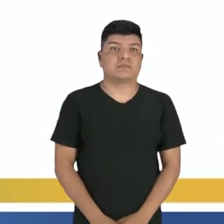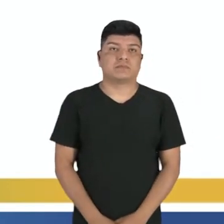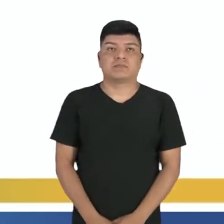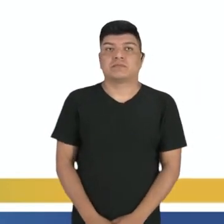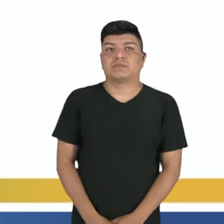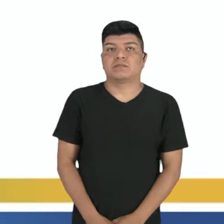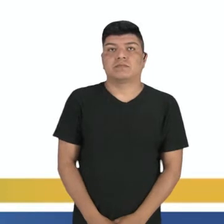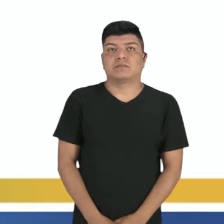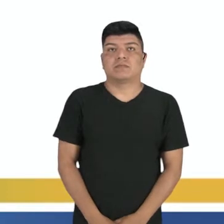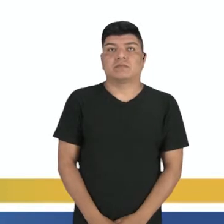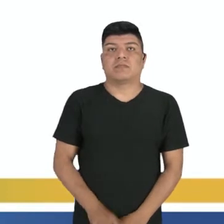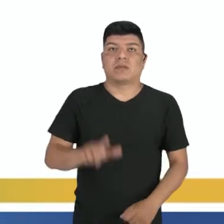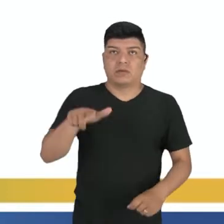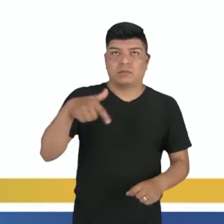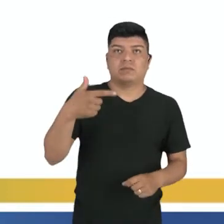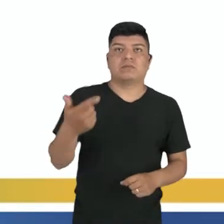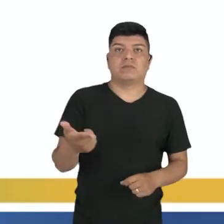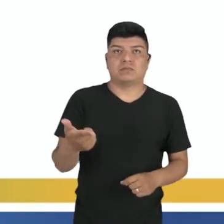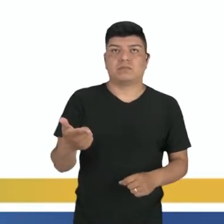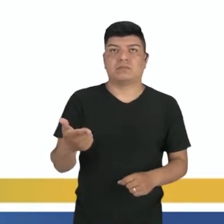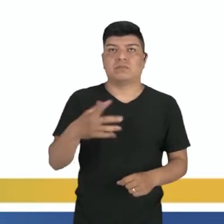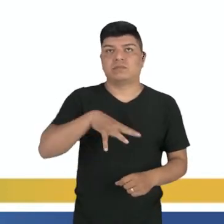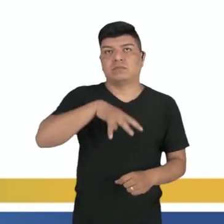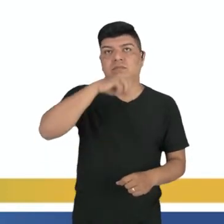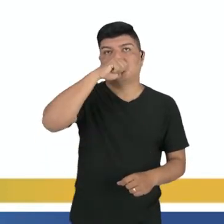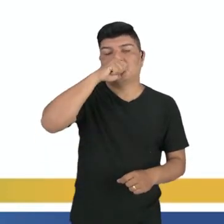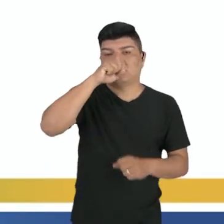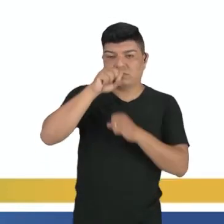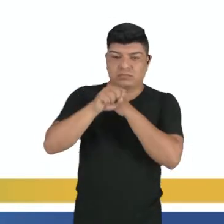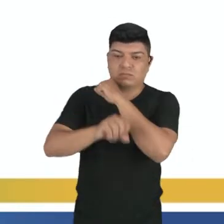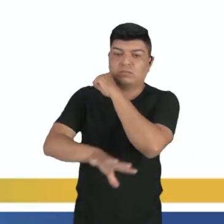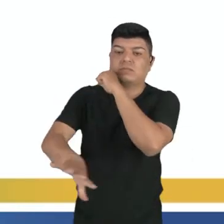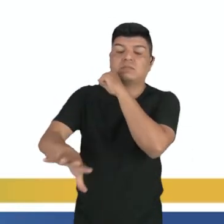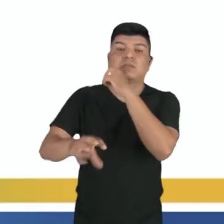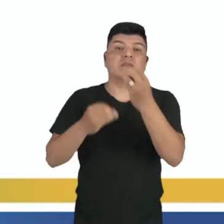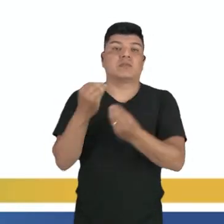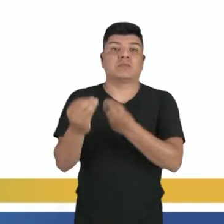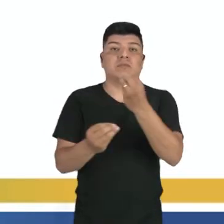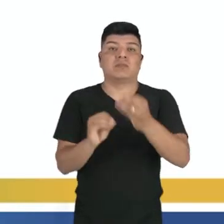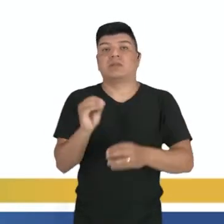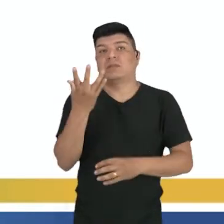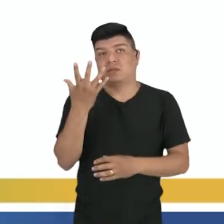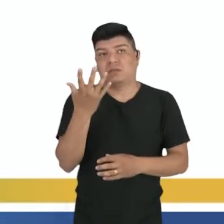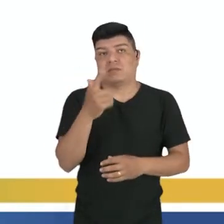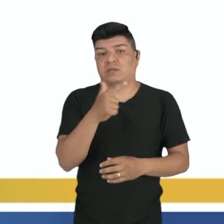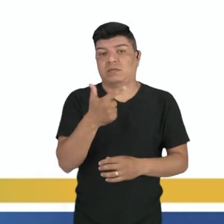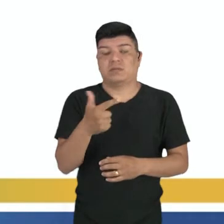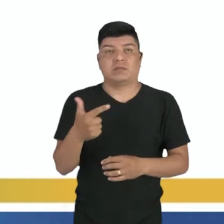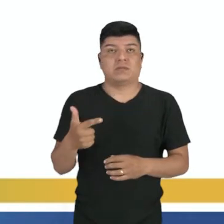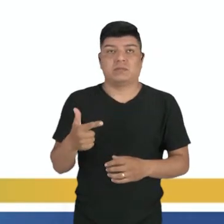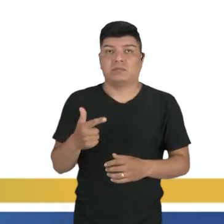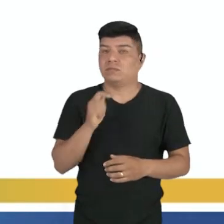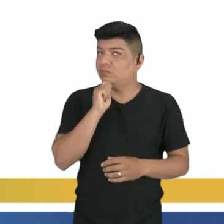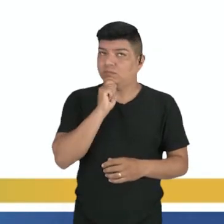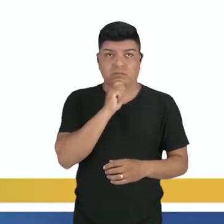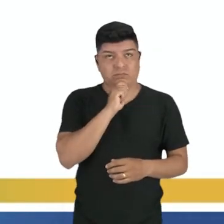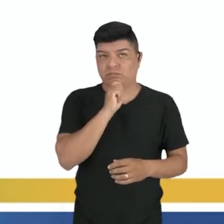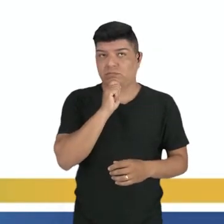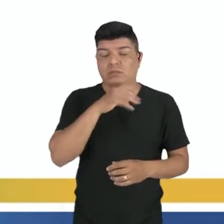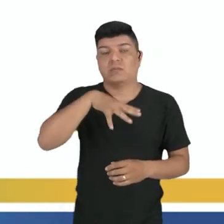Em relação ao processo de respiração e excreção, como é que ele acontece? Não possuem ainda